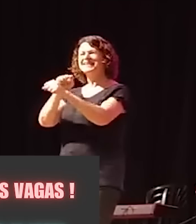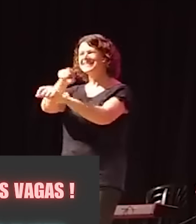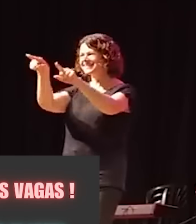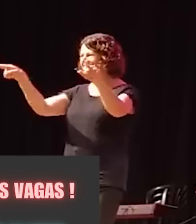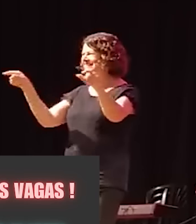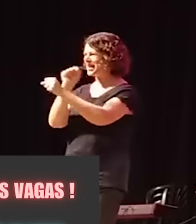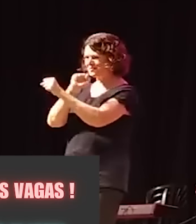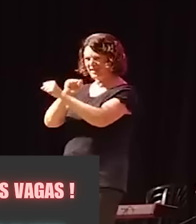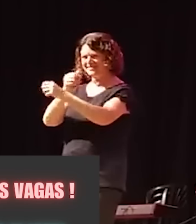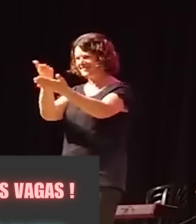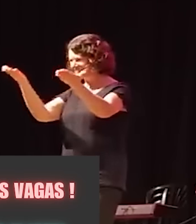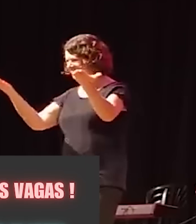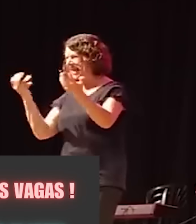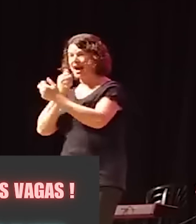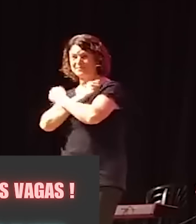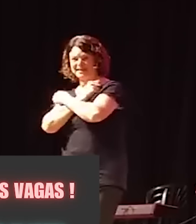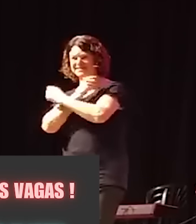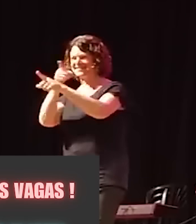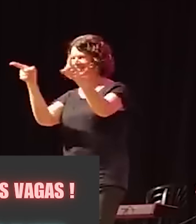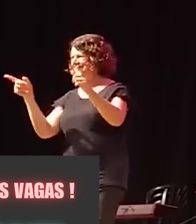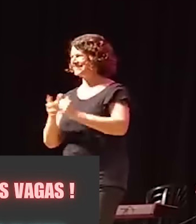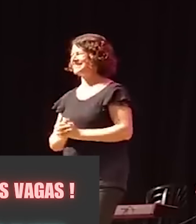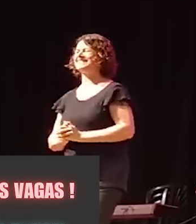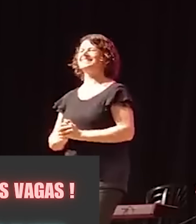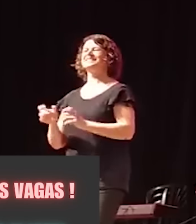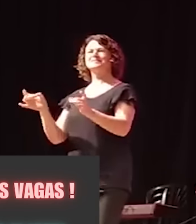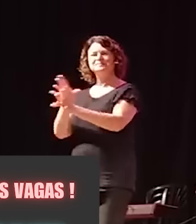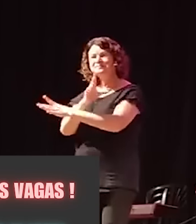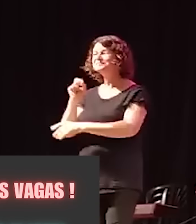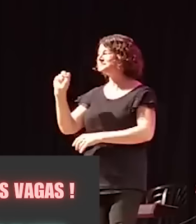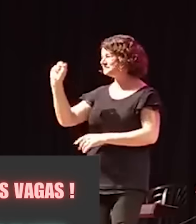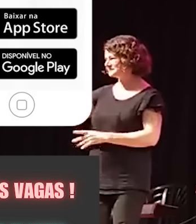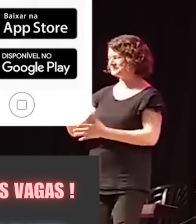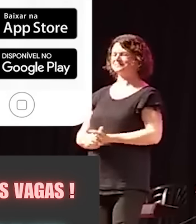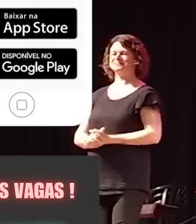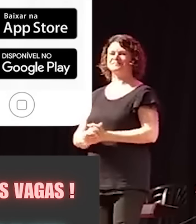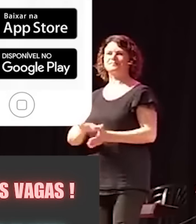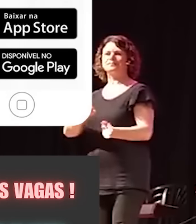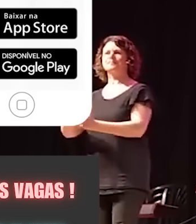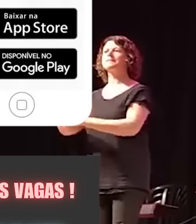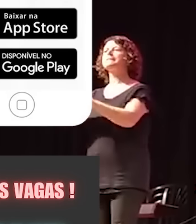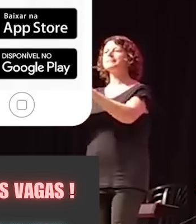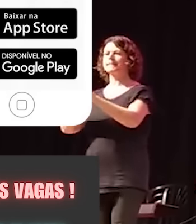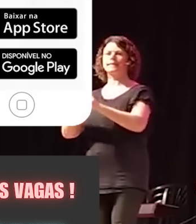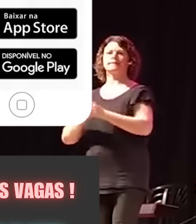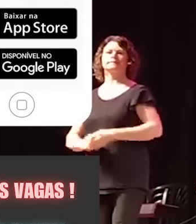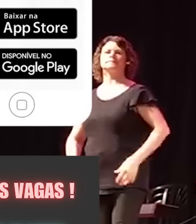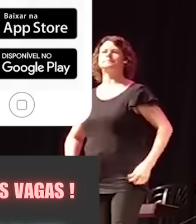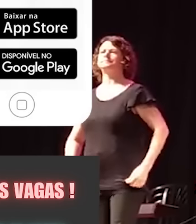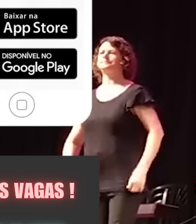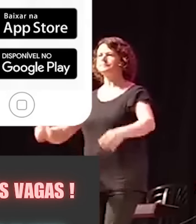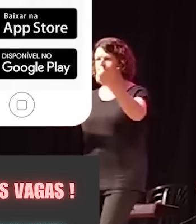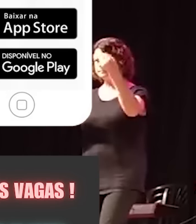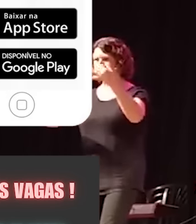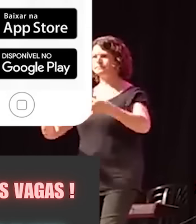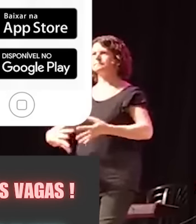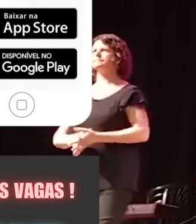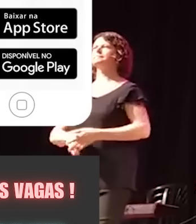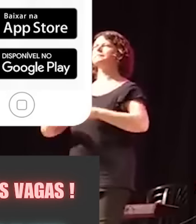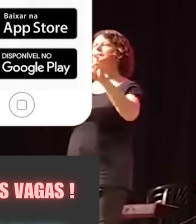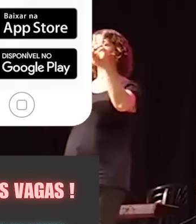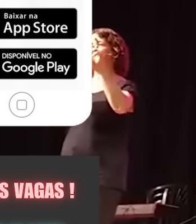vamos lá que você tá pronto vamos lá vamos falar um pouquinho esse mês eu tô ministrando uma mensagem uma série de